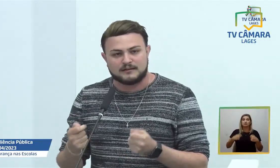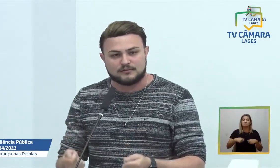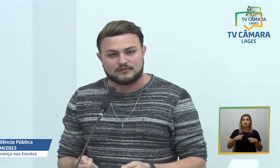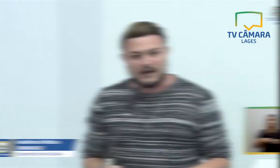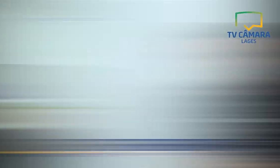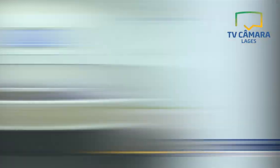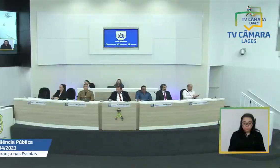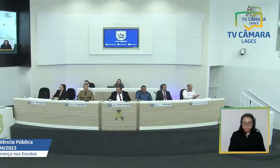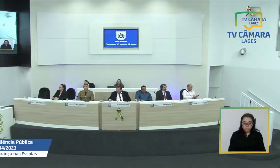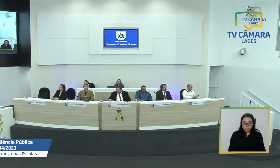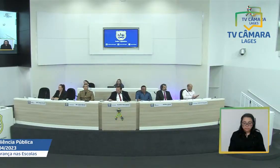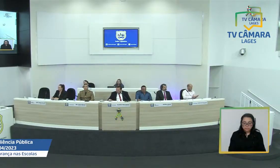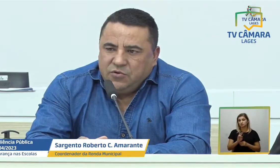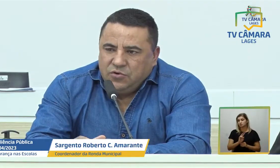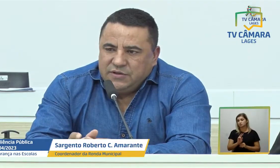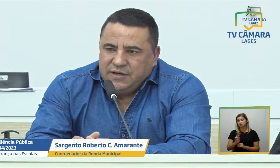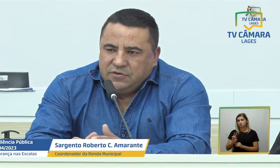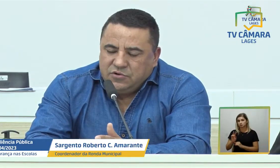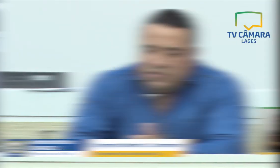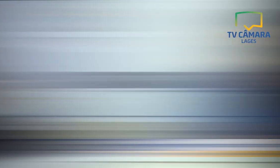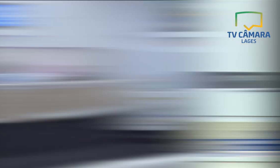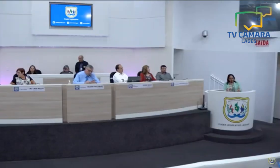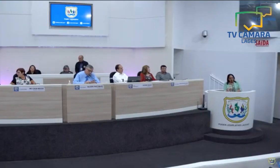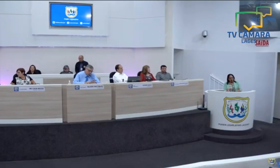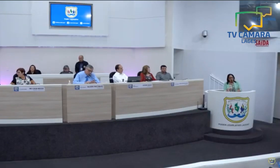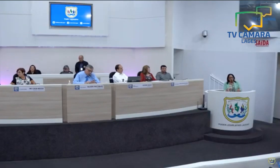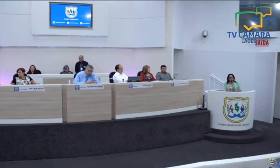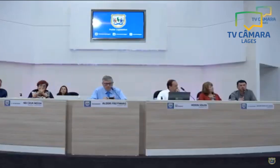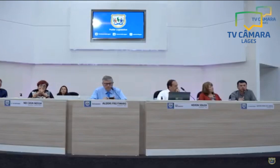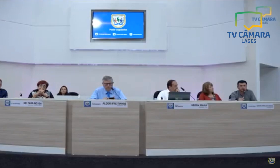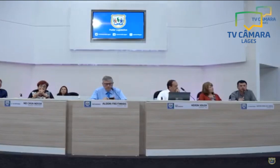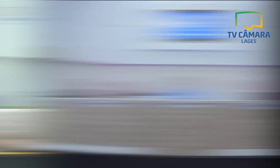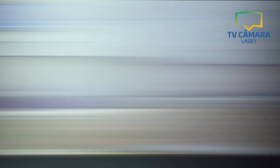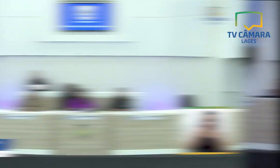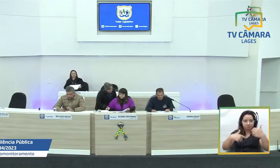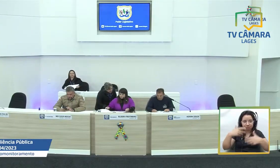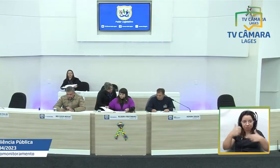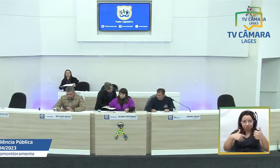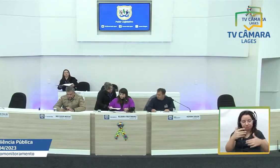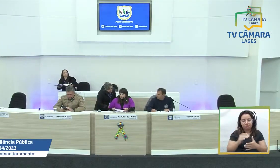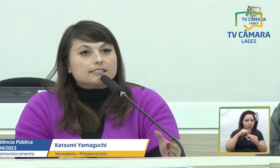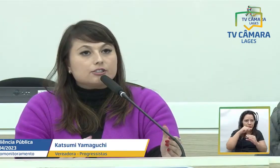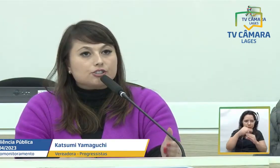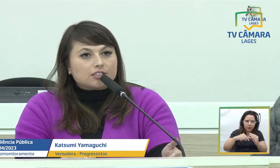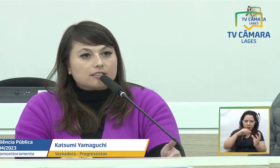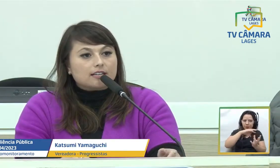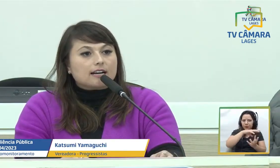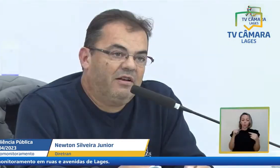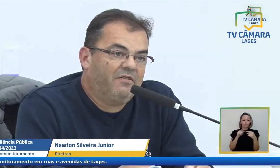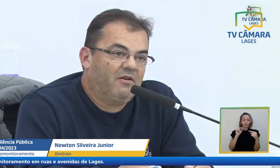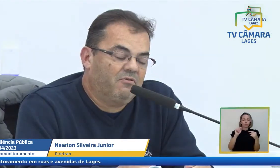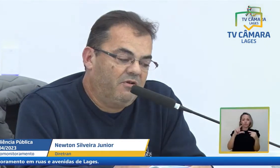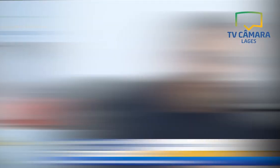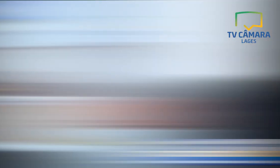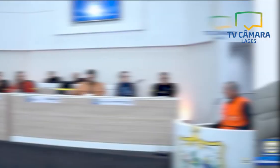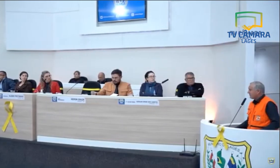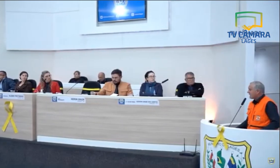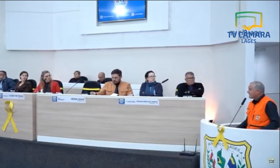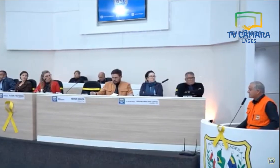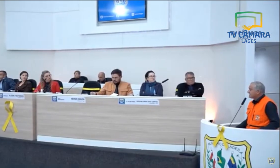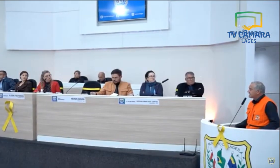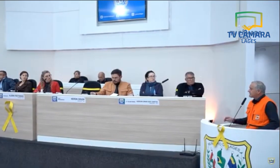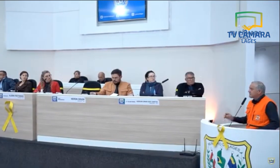opiniões a respeito de assuntos como a segurança nas escolas, o piso do magistério, as câmeras de vigilância do trânsito,